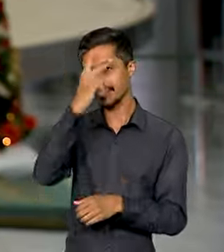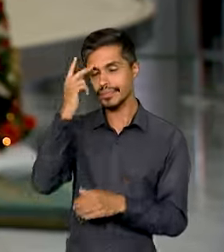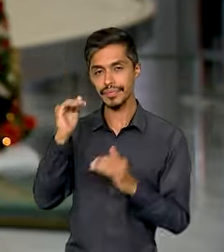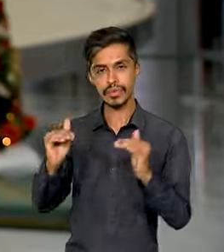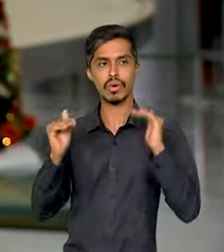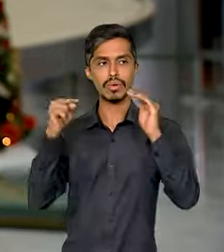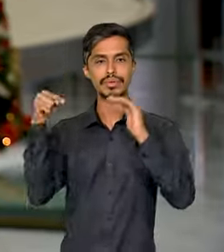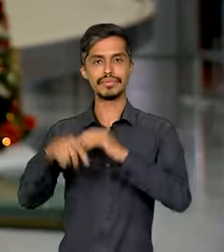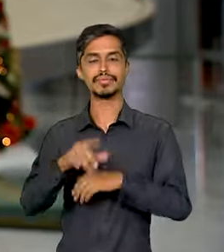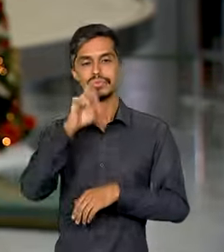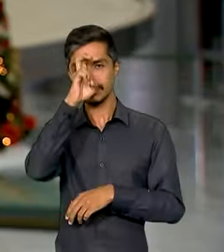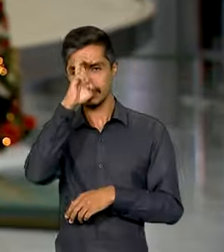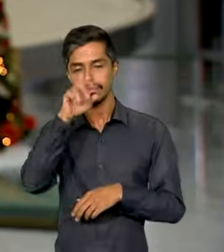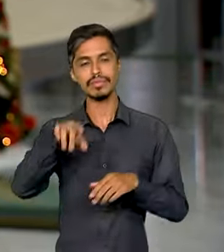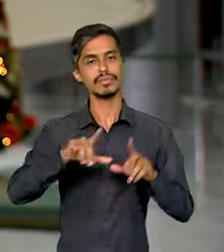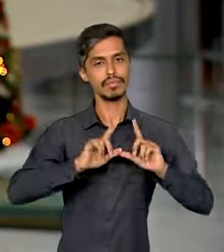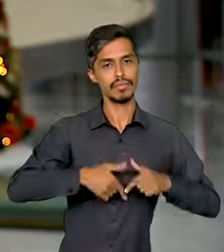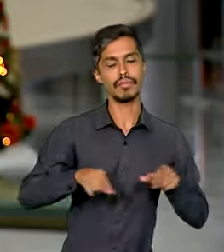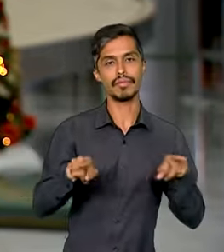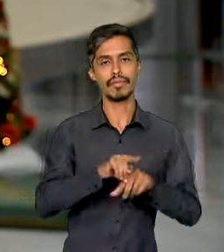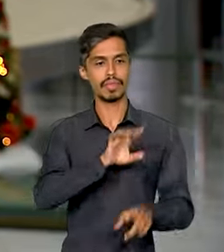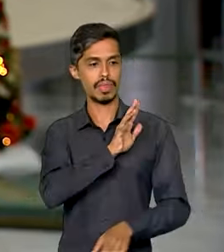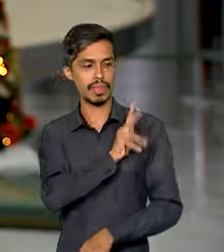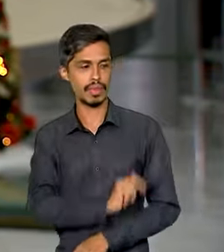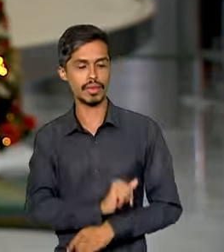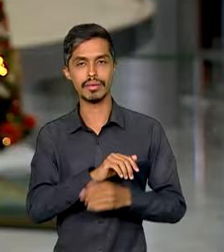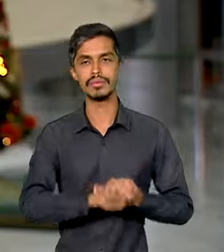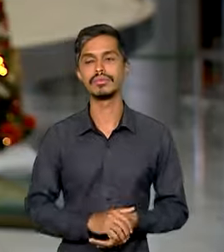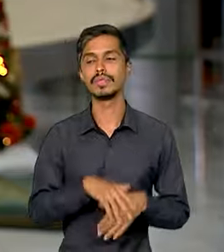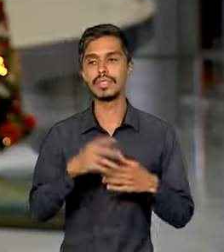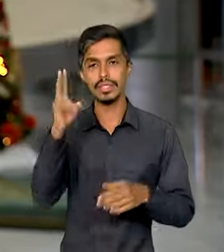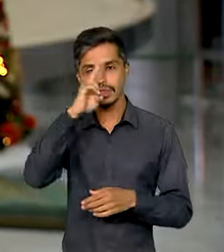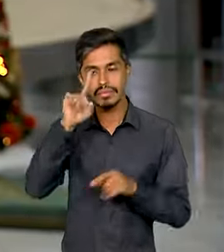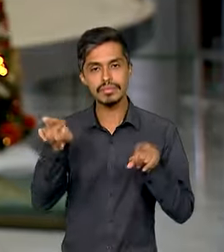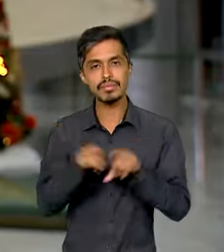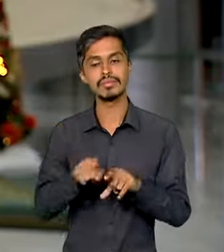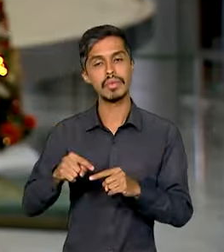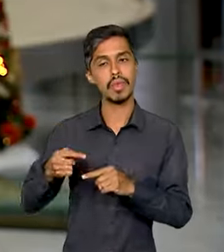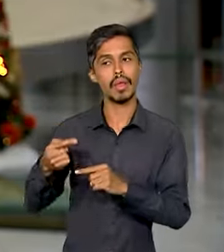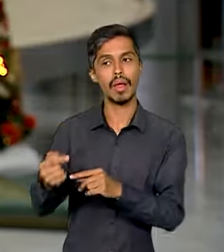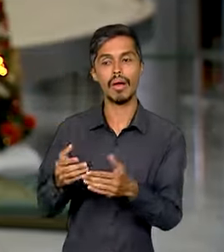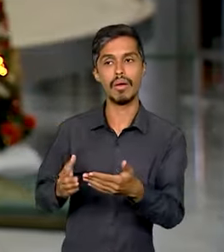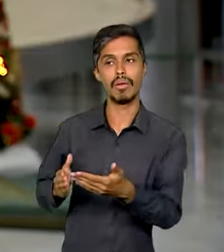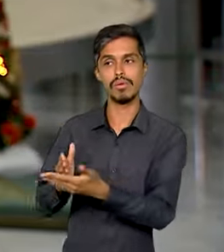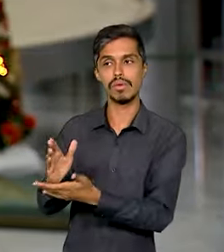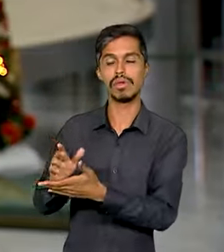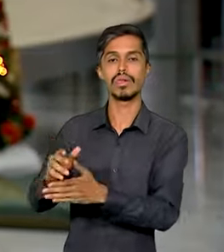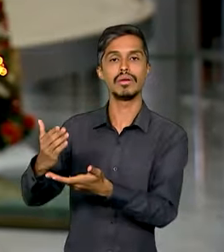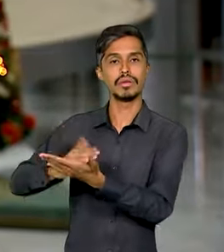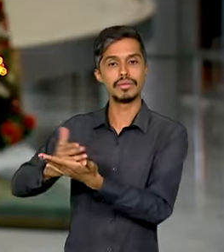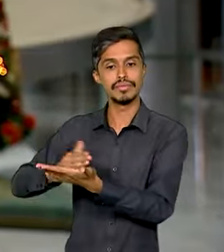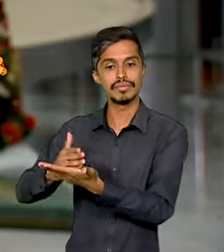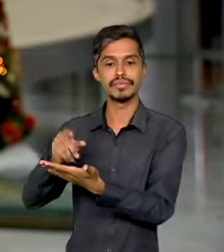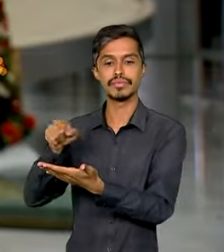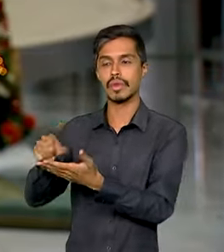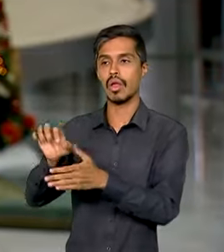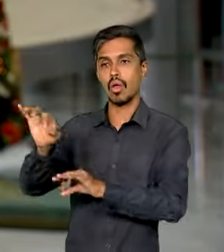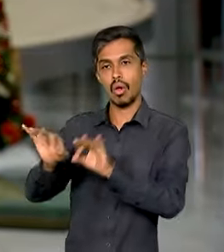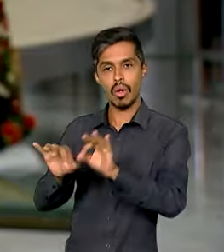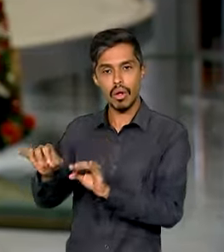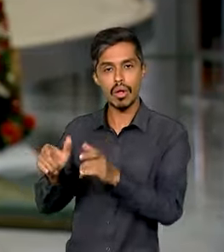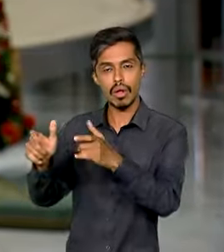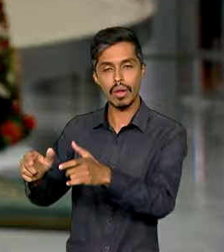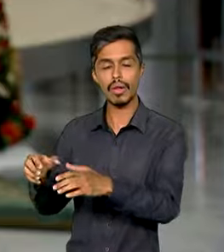do Egito e dos palestinos. E a gente lembra também que, após o cruzamento da fronteira, a logística